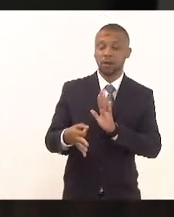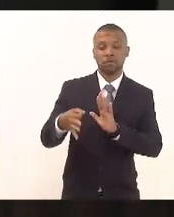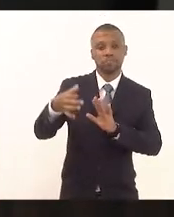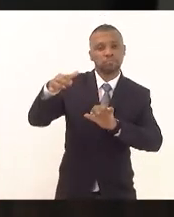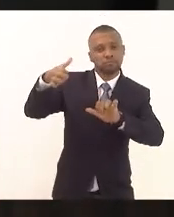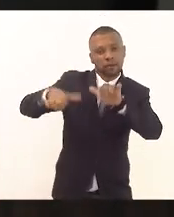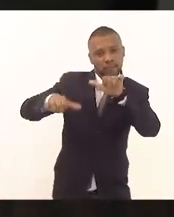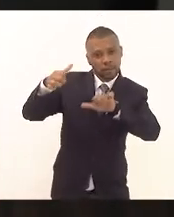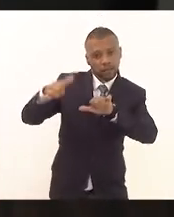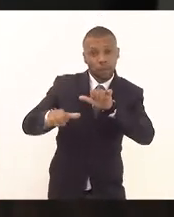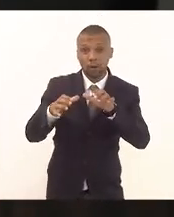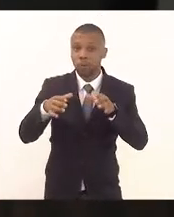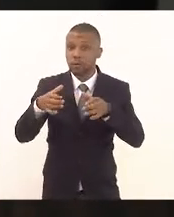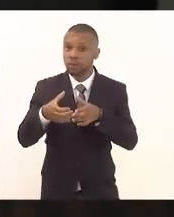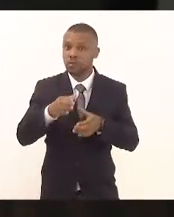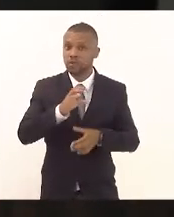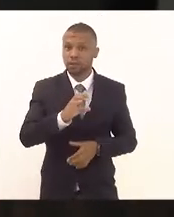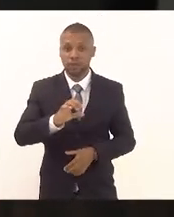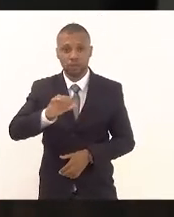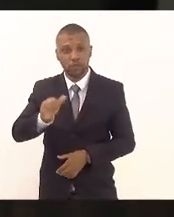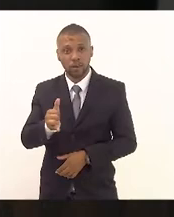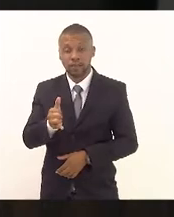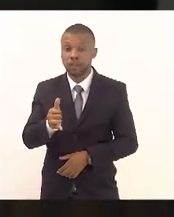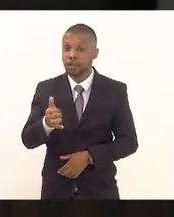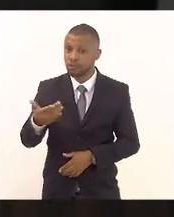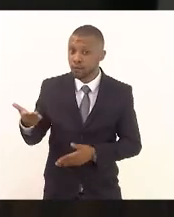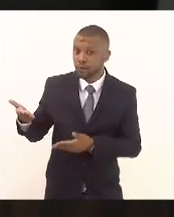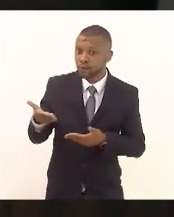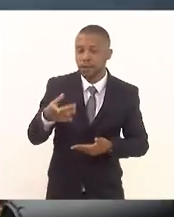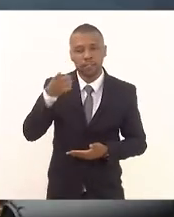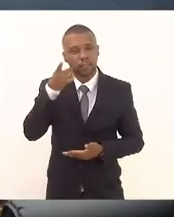de Constituição e Justiça, deputado Márcio Pacheco.